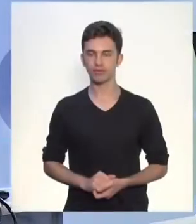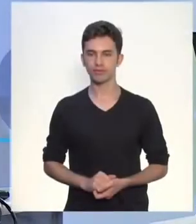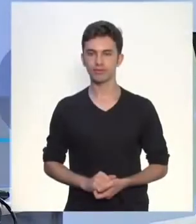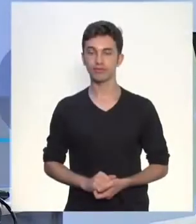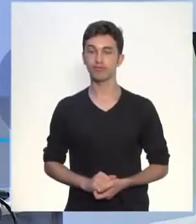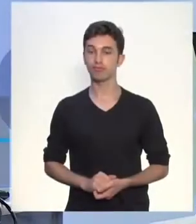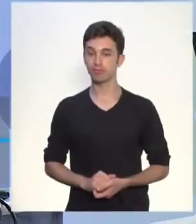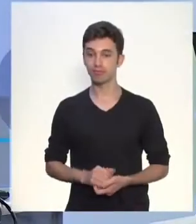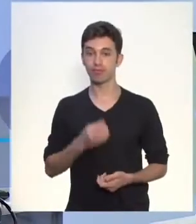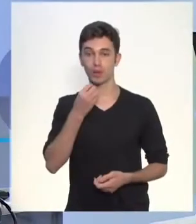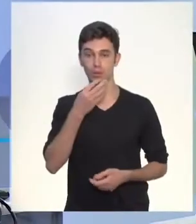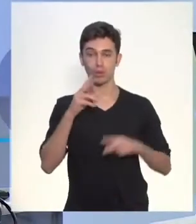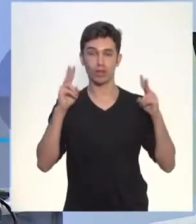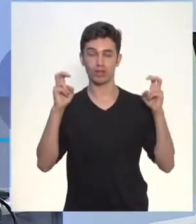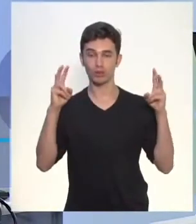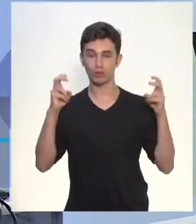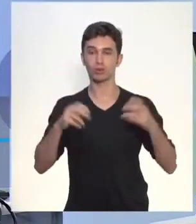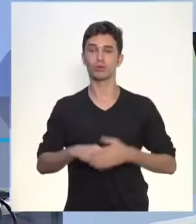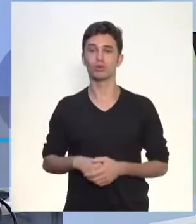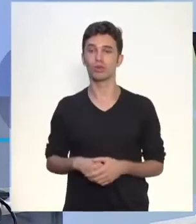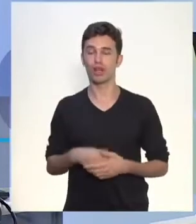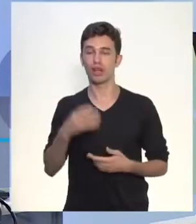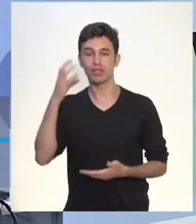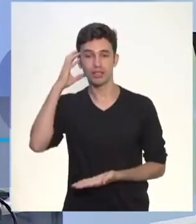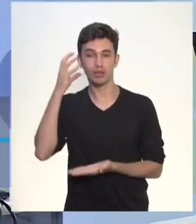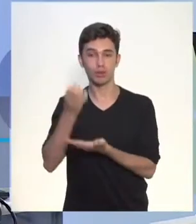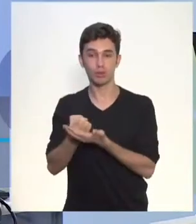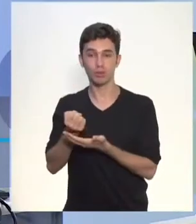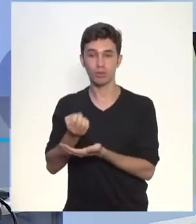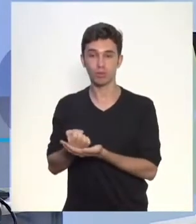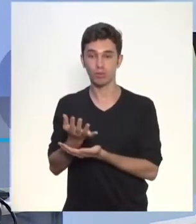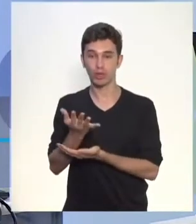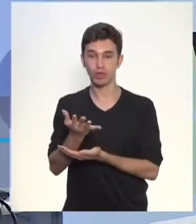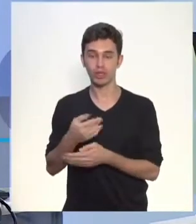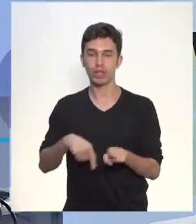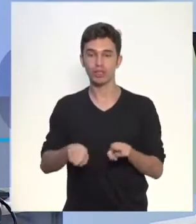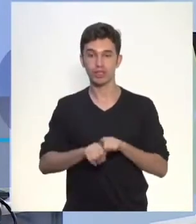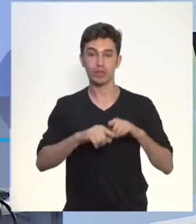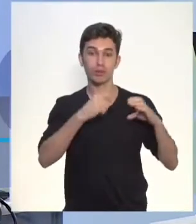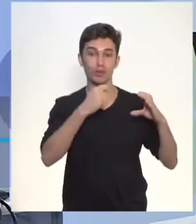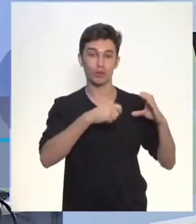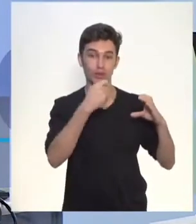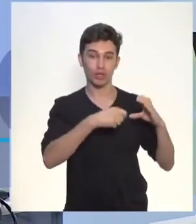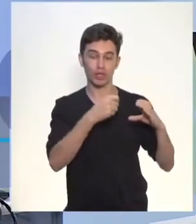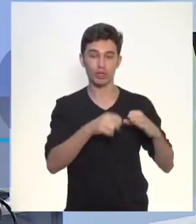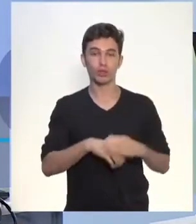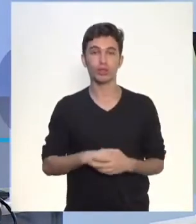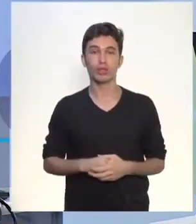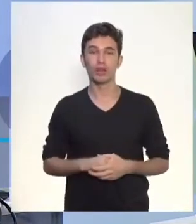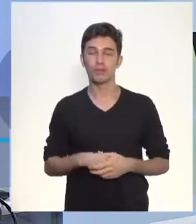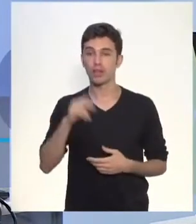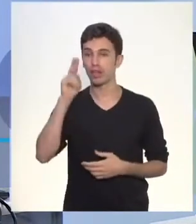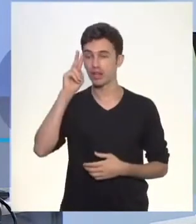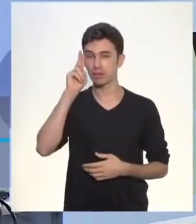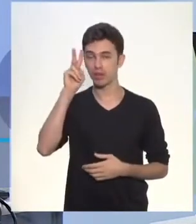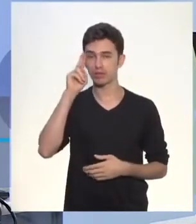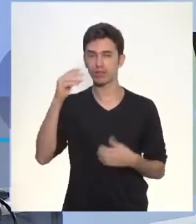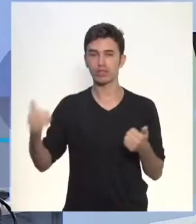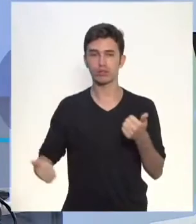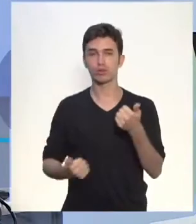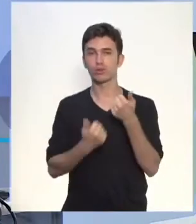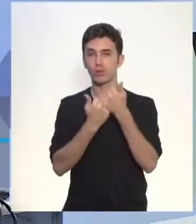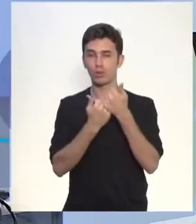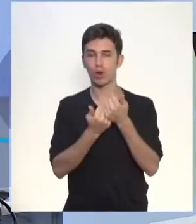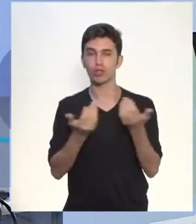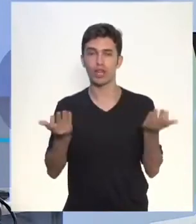bom assunto, né, essa questão do podcast e do videocast, né? Lembrando que são suportes, né, são